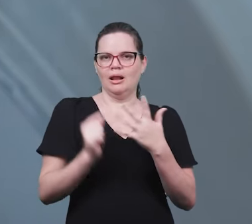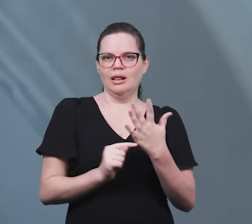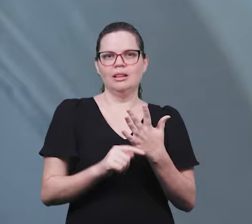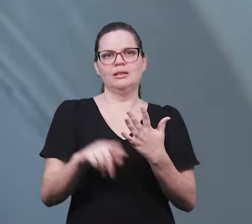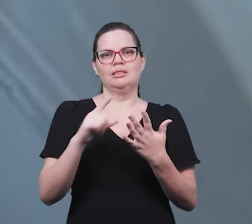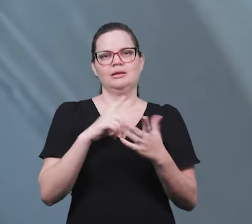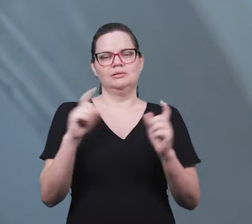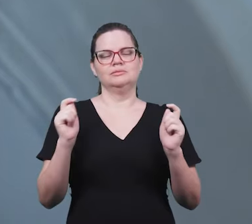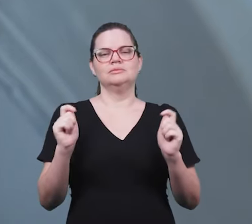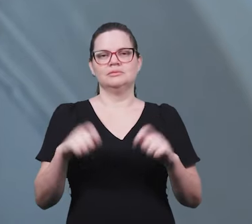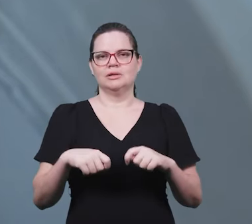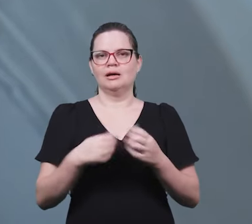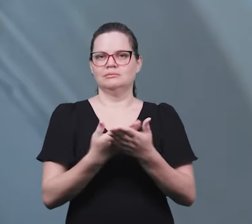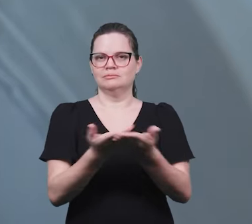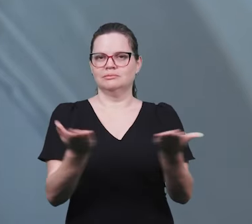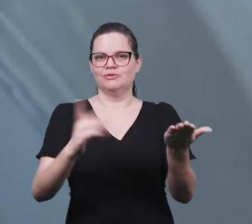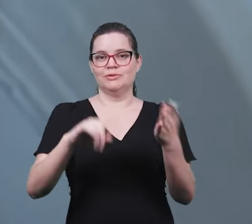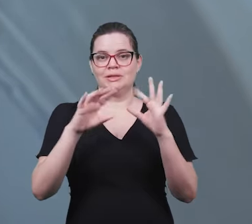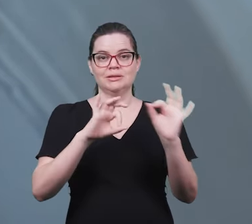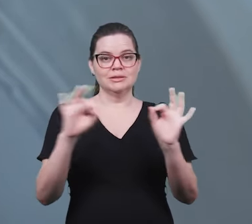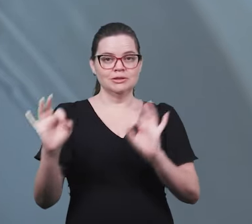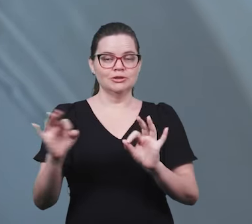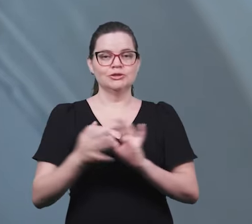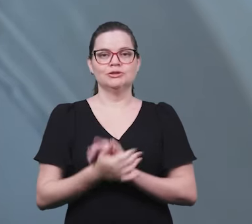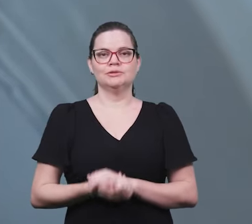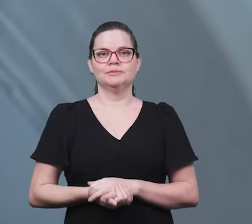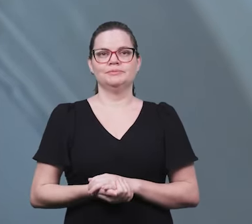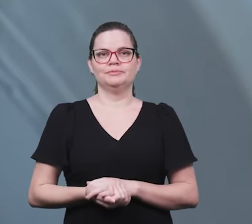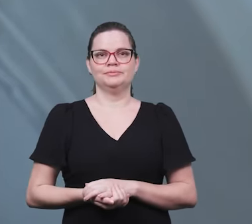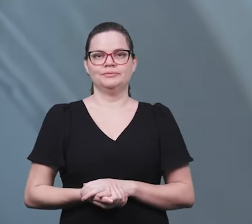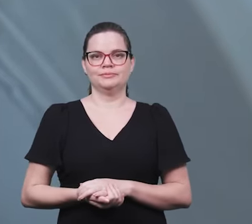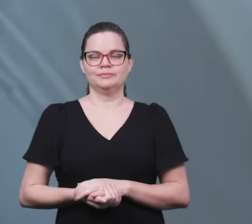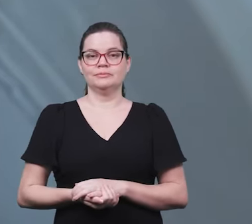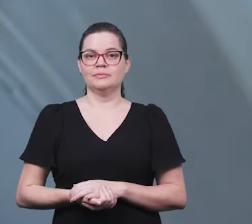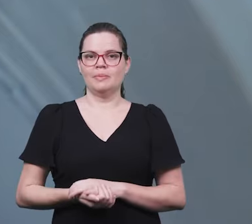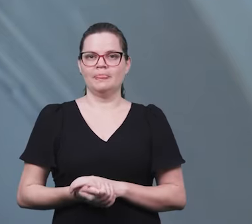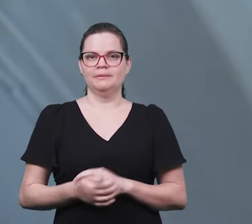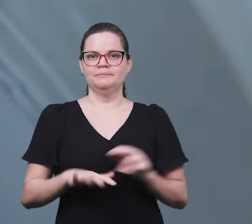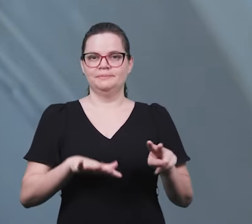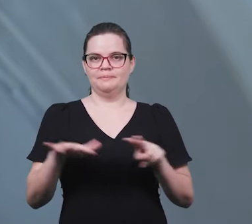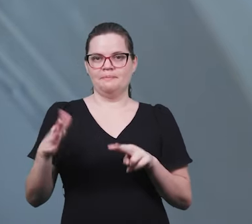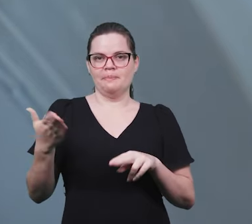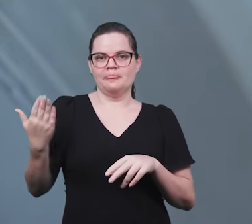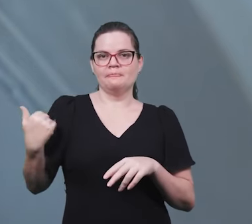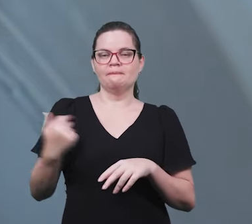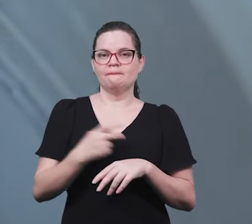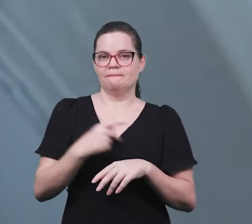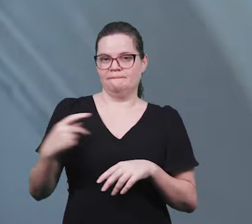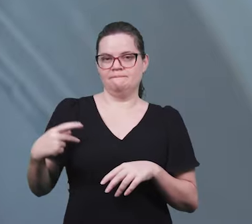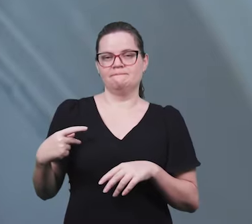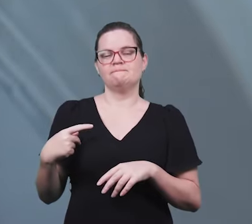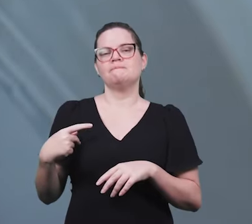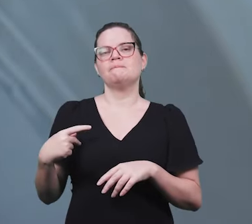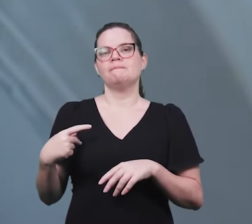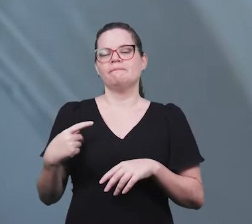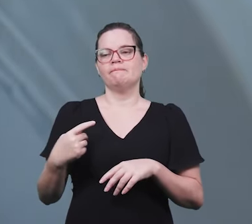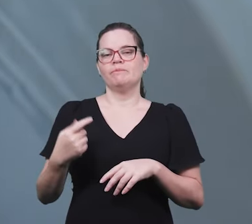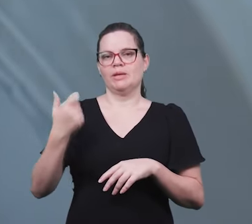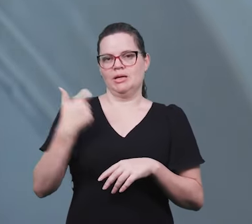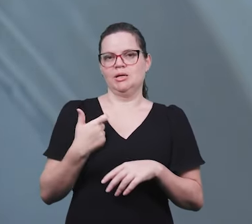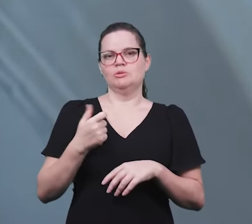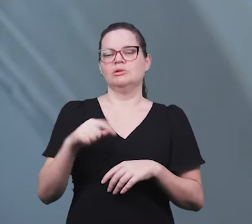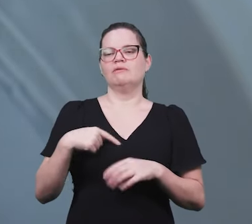E interessante que essa semana nós estávamos atendendo uma senhora e ela disse assim: pastor, a primeira coisa que eu faço no meu